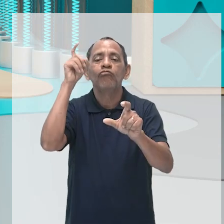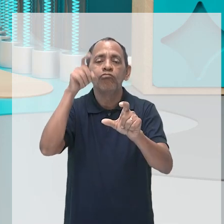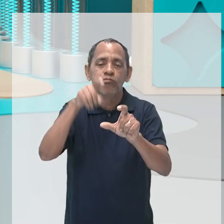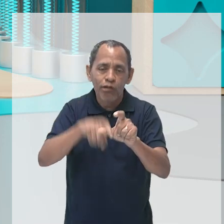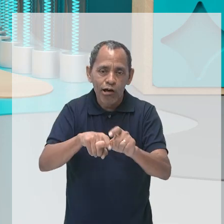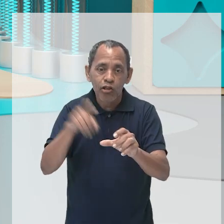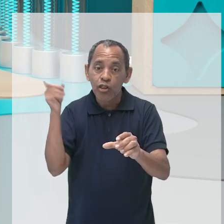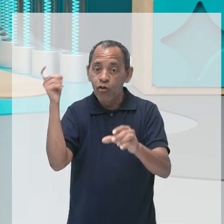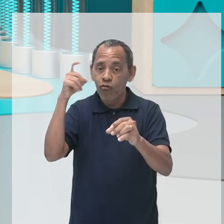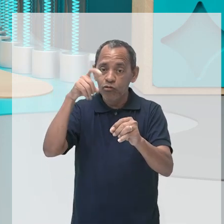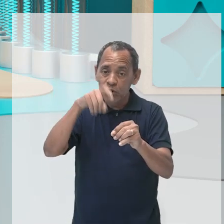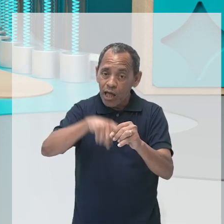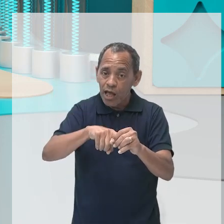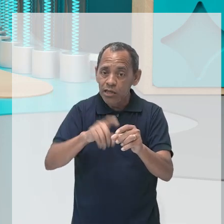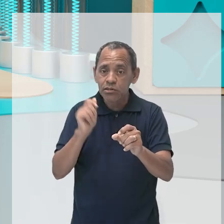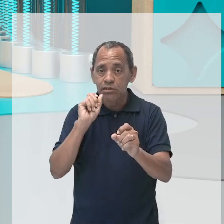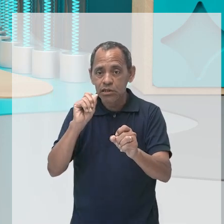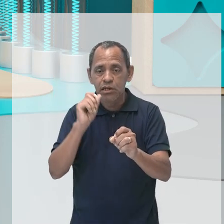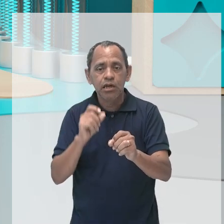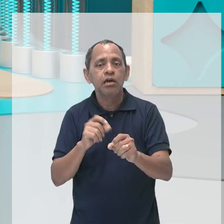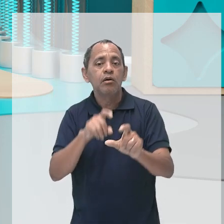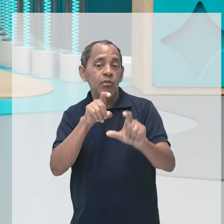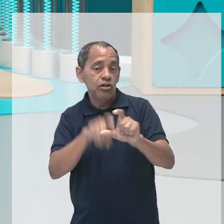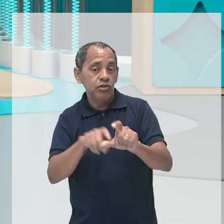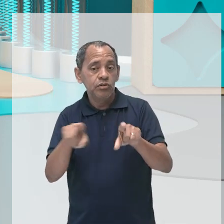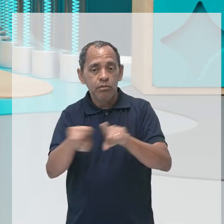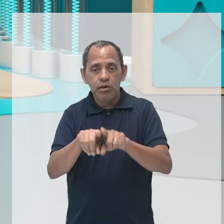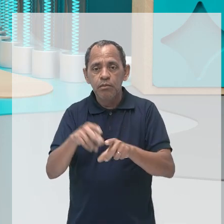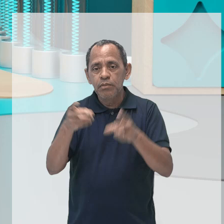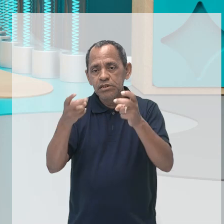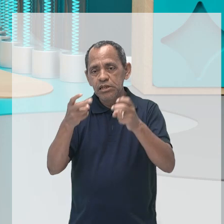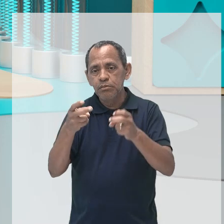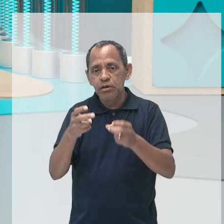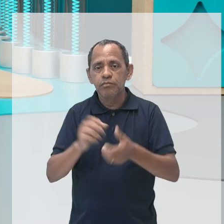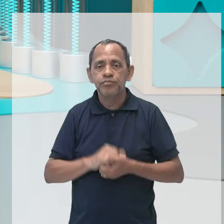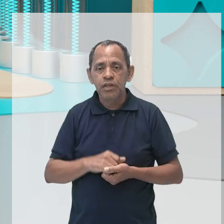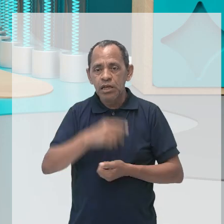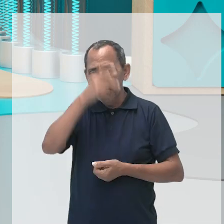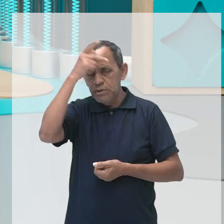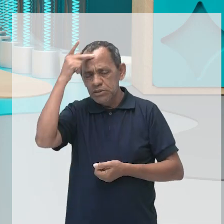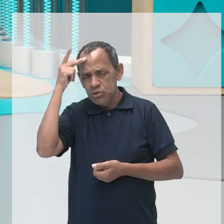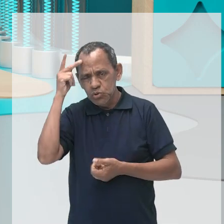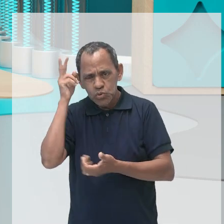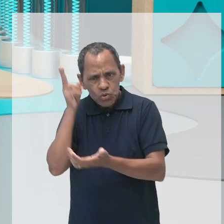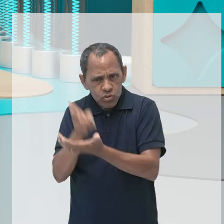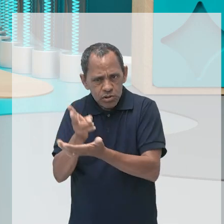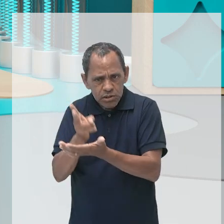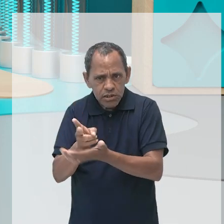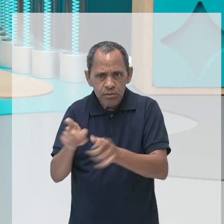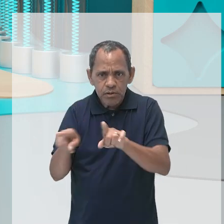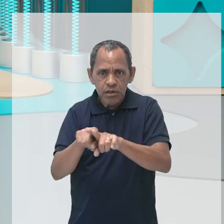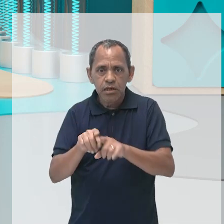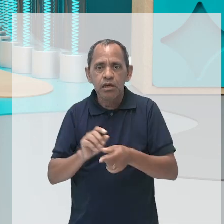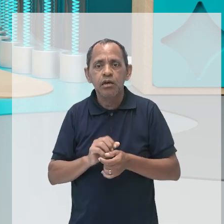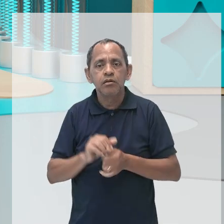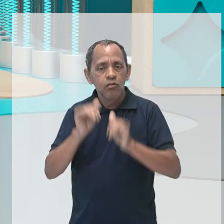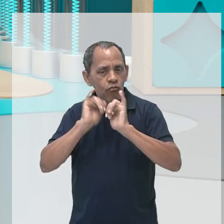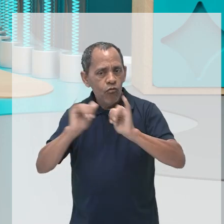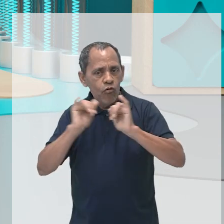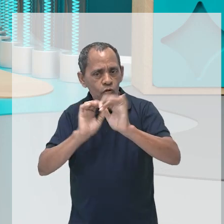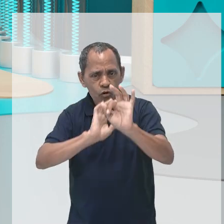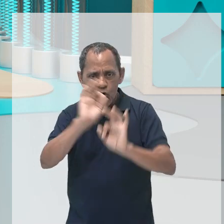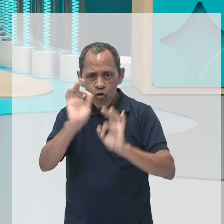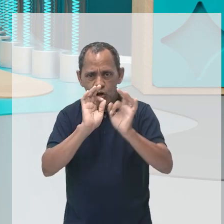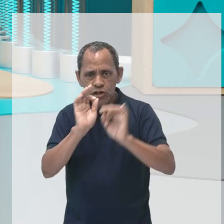um planejamento. Então, perceba que toda vez que alguém, que o publicitário, que os agentes de marketing vão